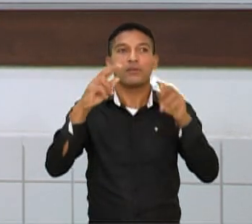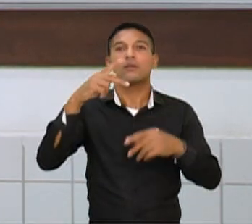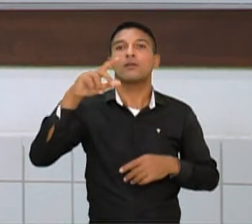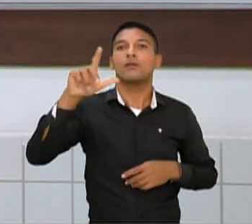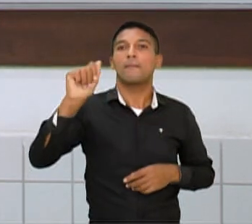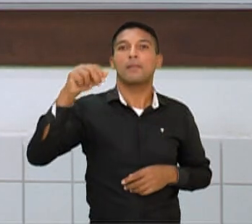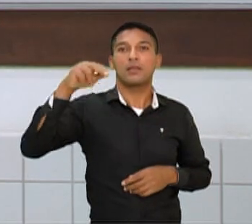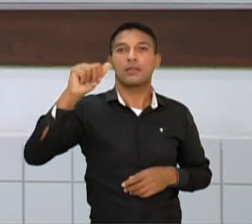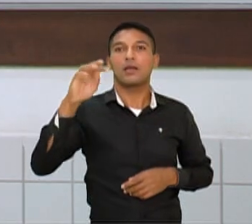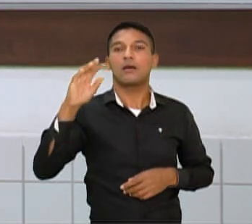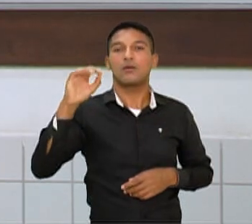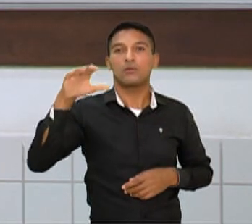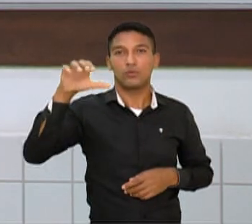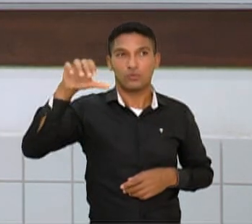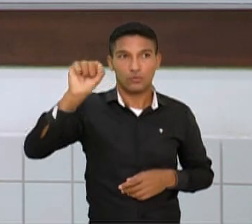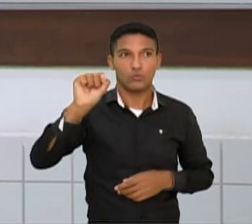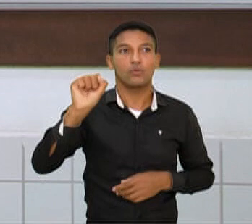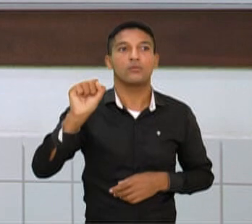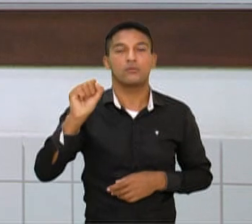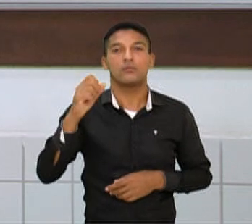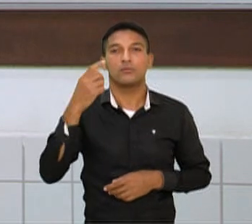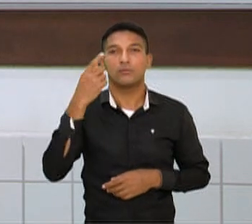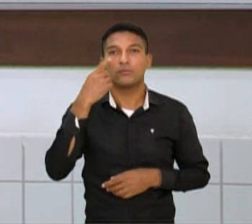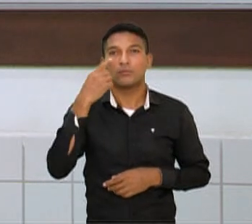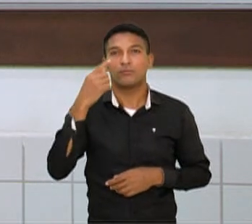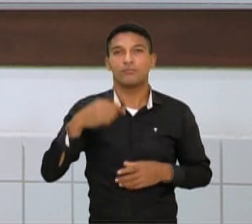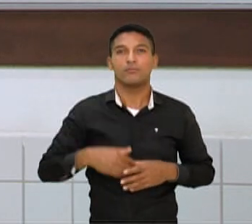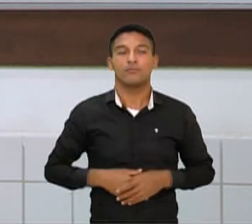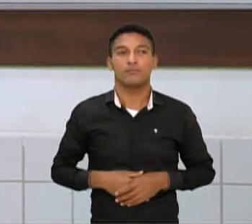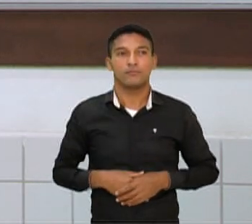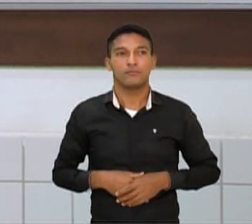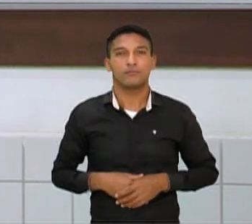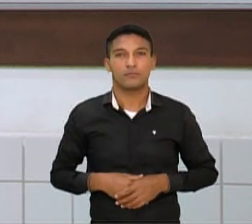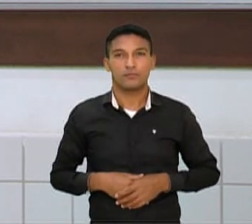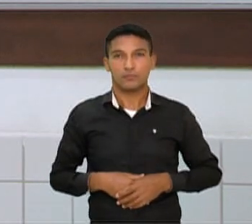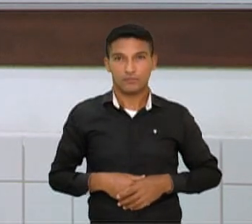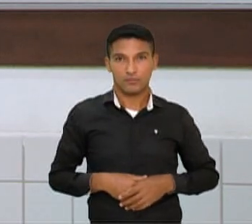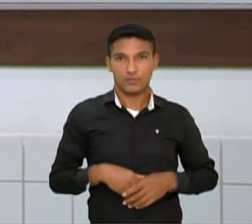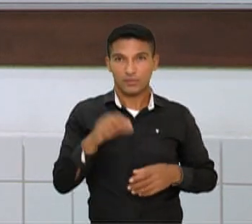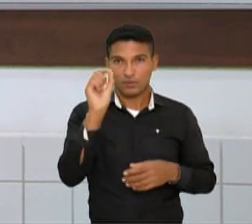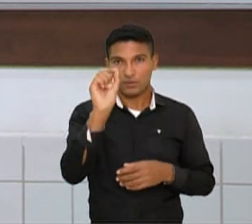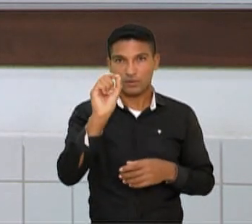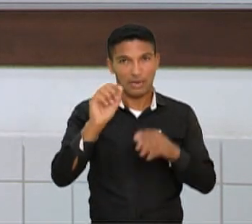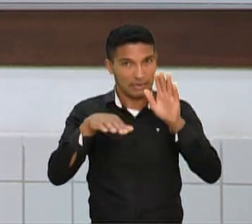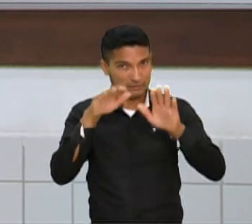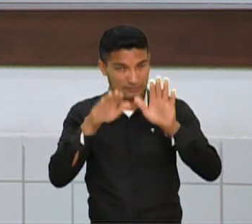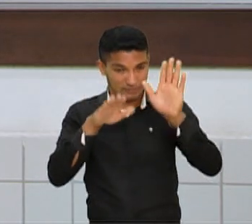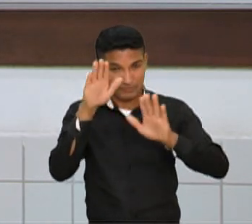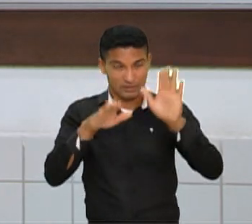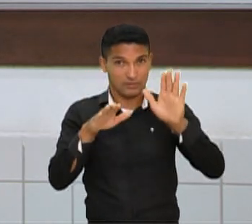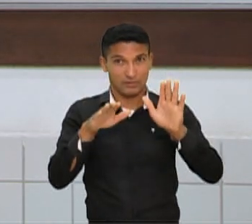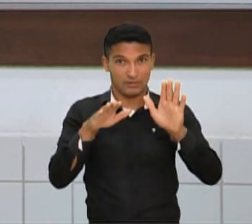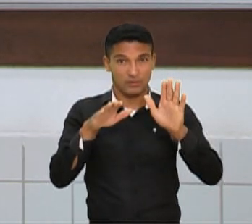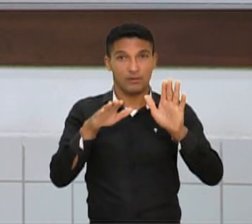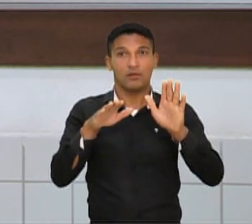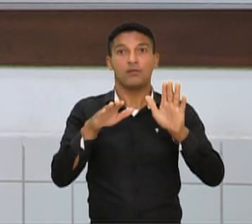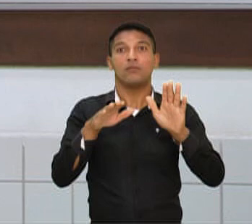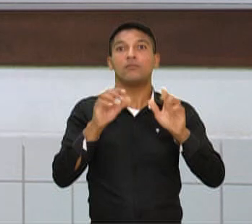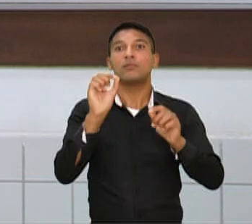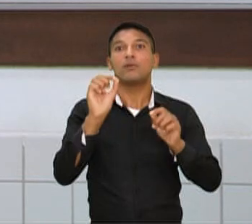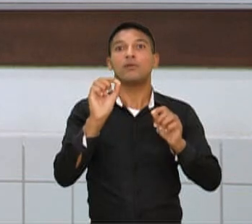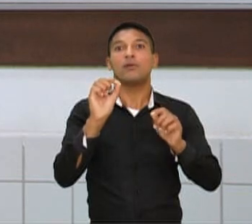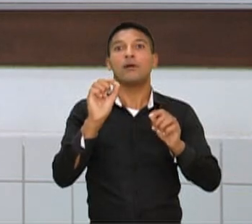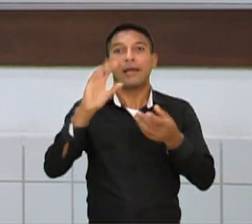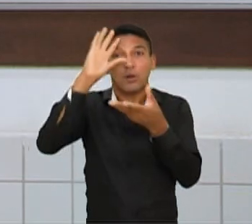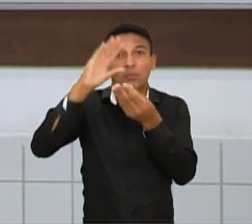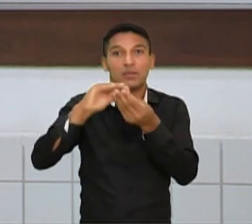tão falados planaltos e que muitas vezes são absorvidos de uma maneira um pouco errônea, principalmente porque